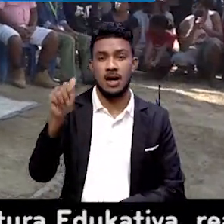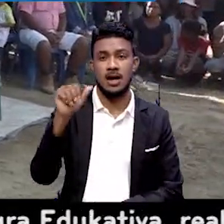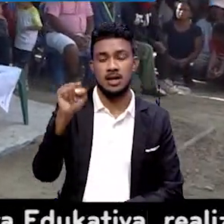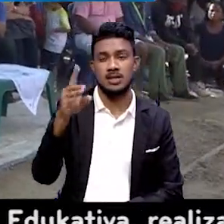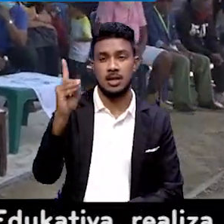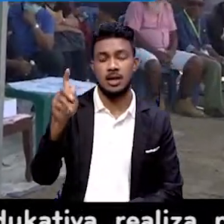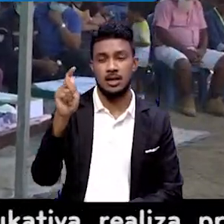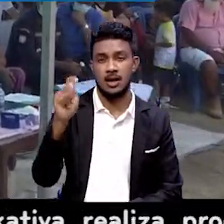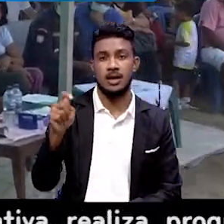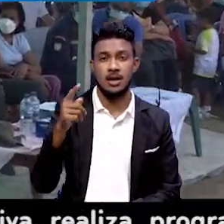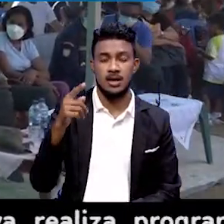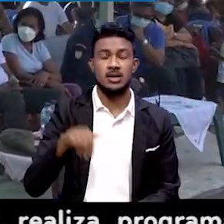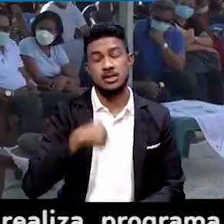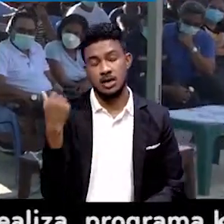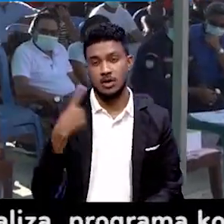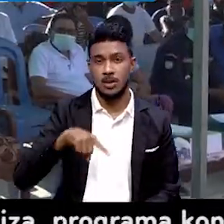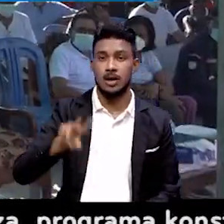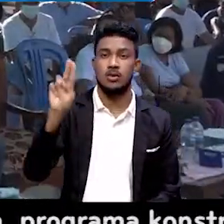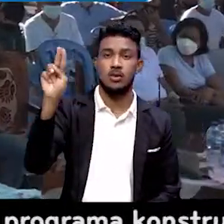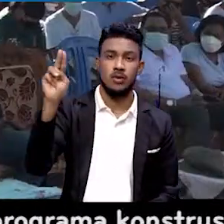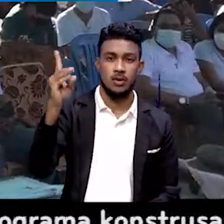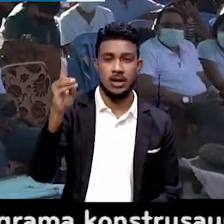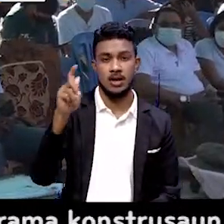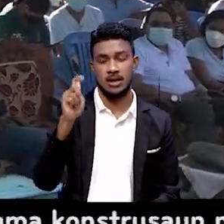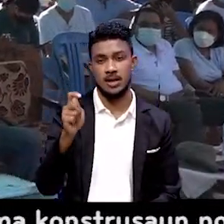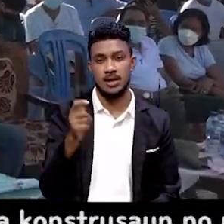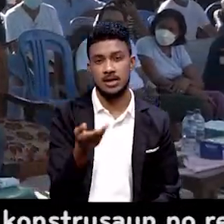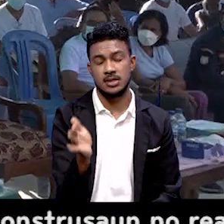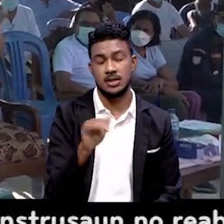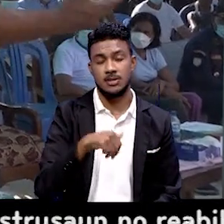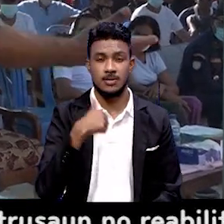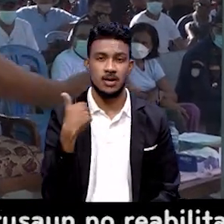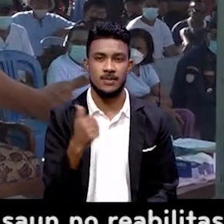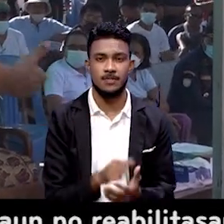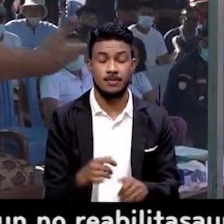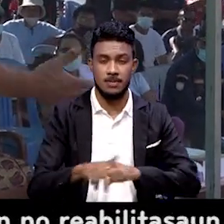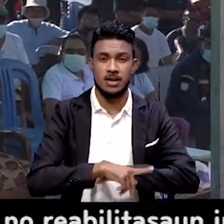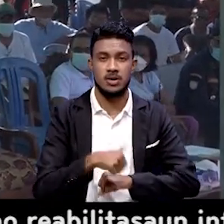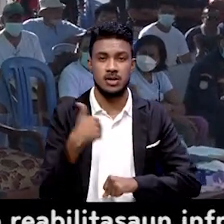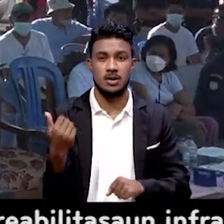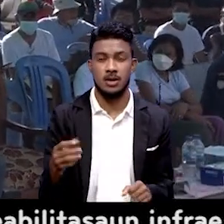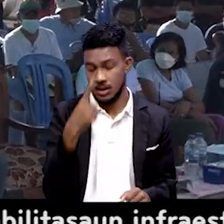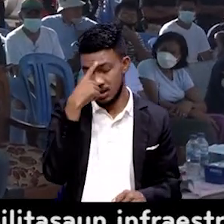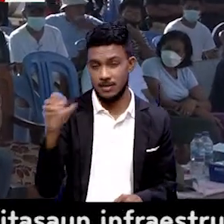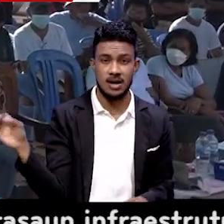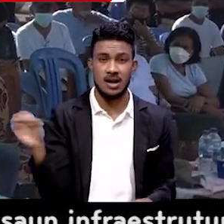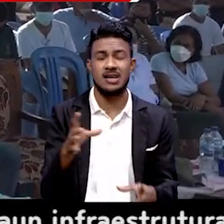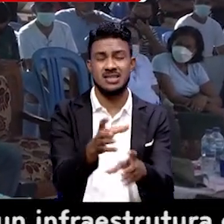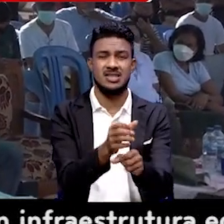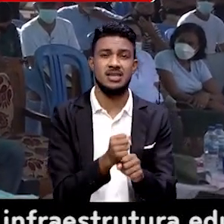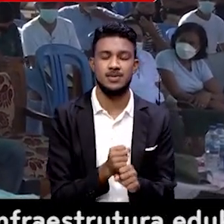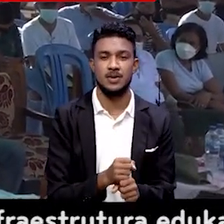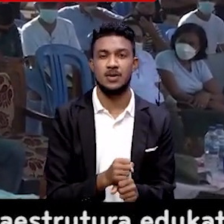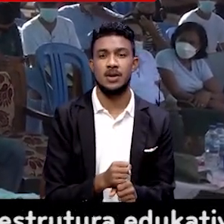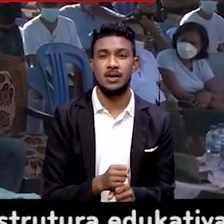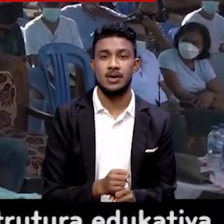Baudet, Balo, Bafali, Integração. Tamba, Lassimo, Gata,